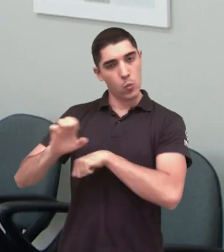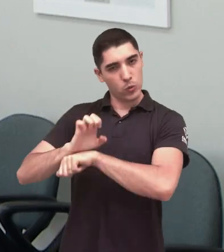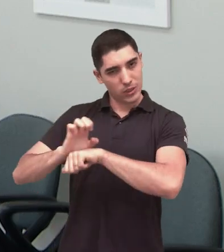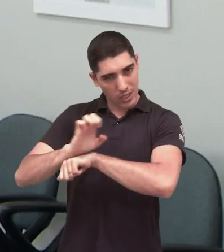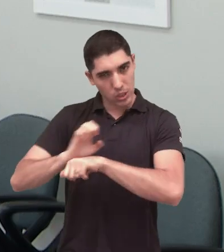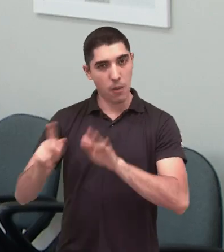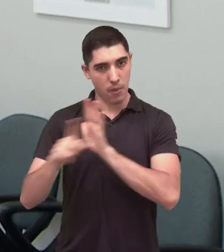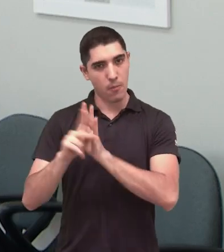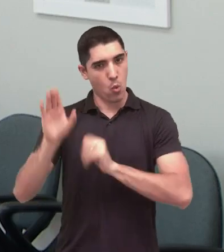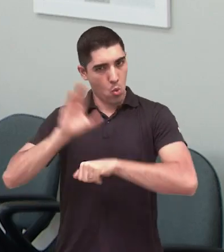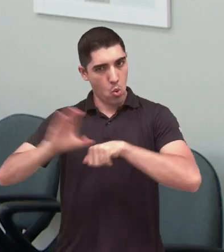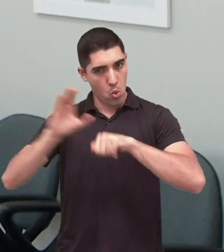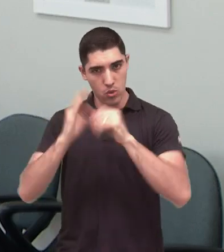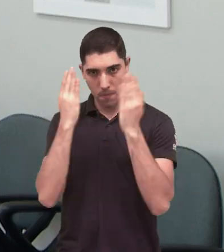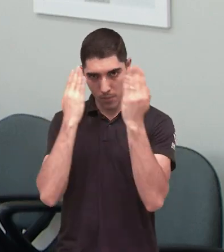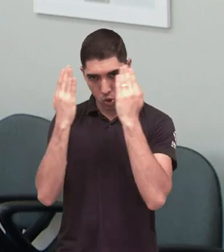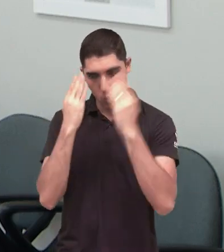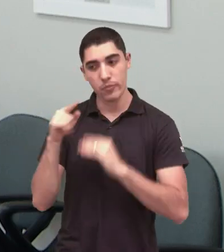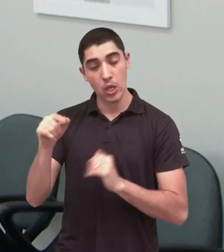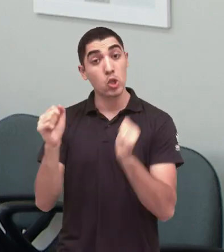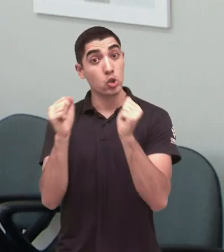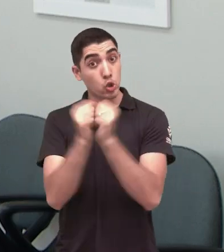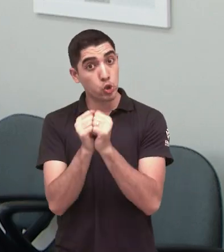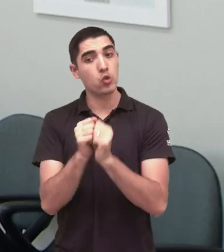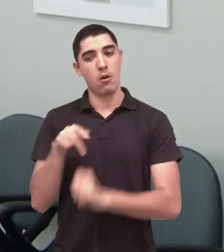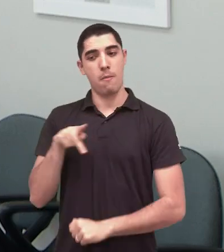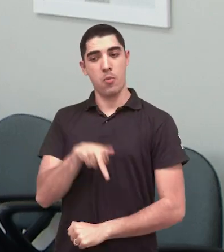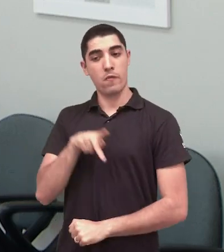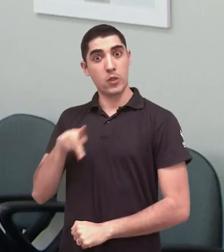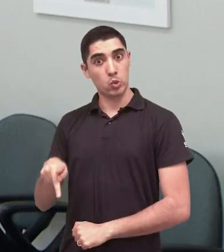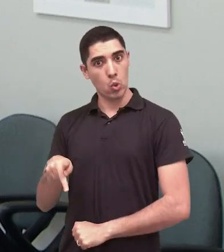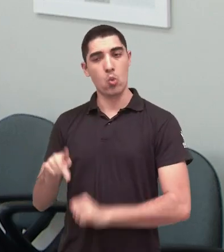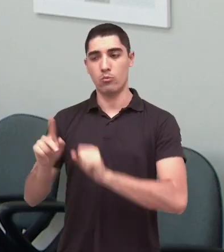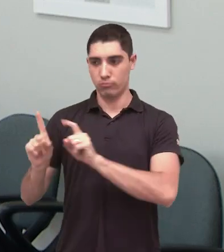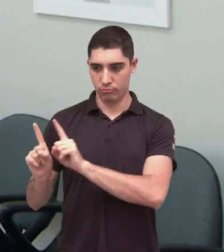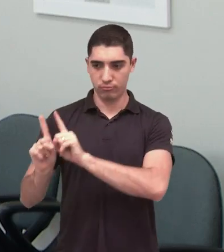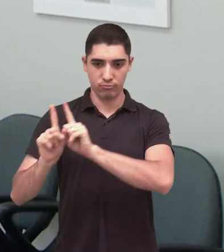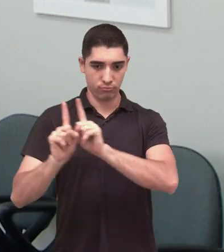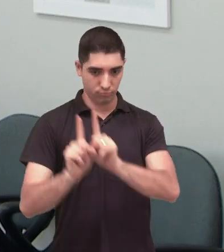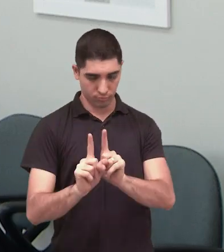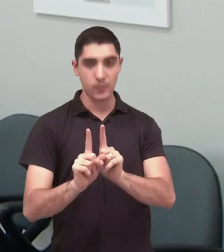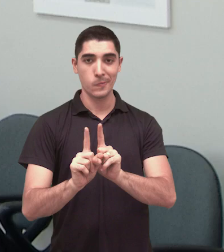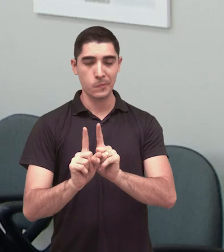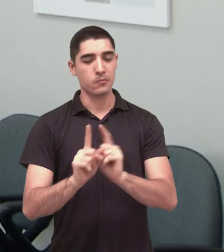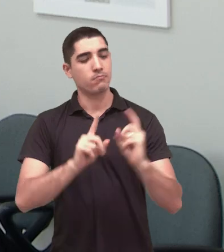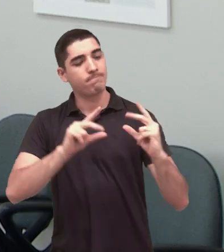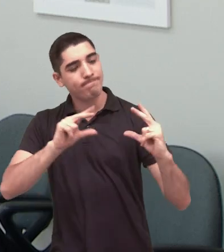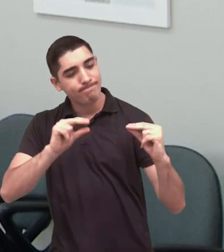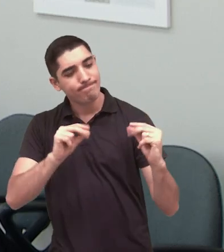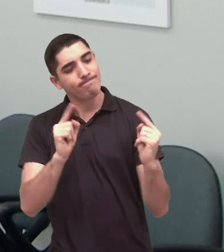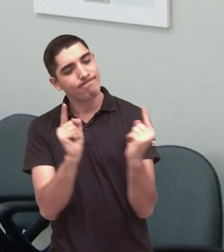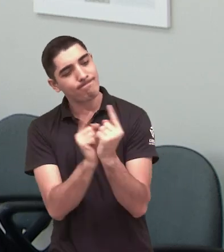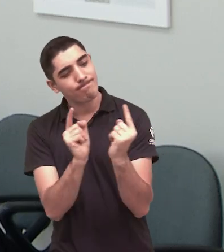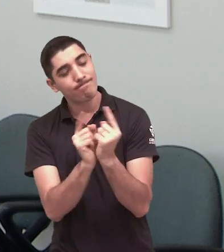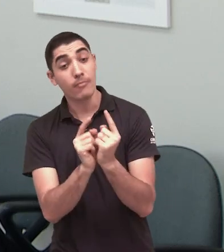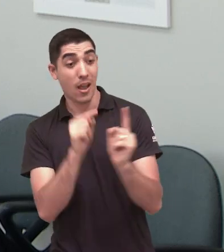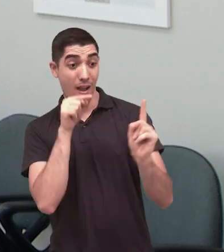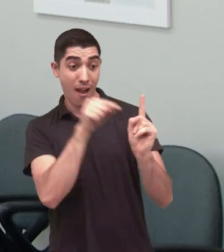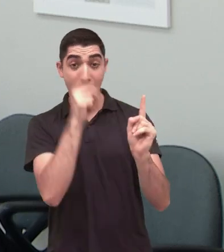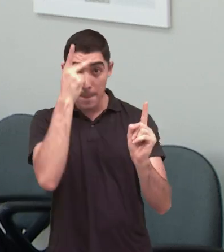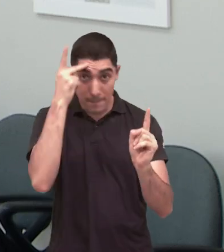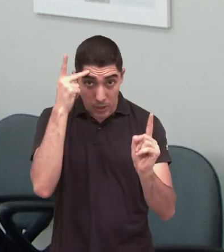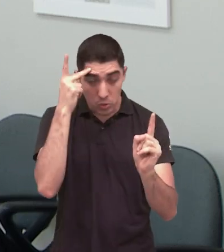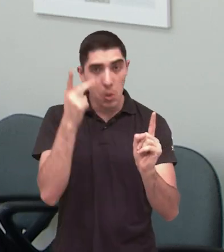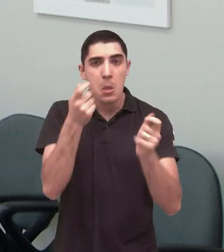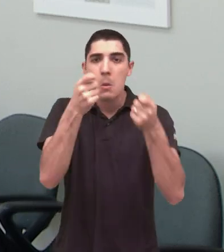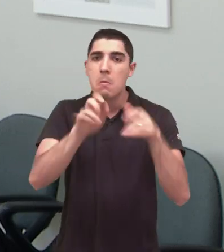por um estagiário do curso de psicologia, juntamente com os professores, que acompanham, são estagiários do último ano, e ela vai conseguir,